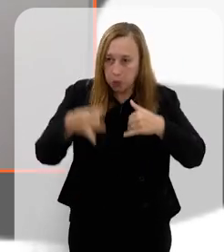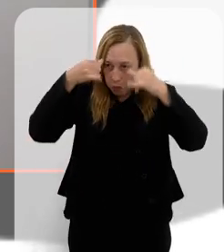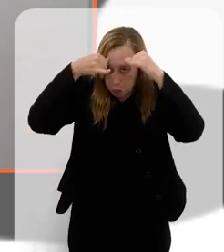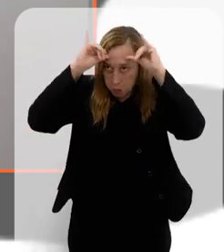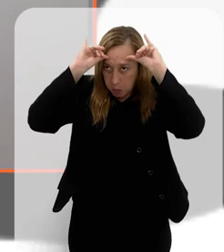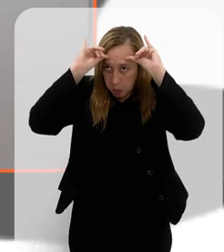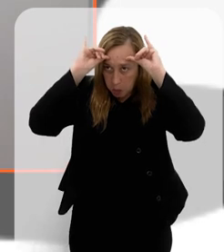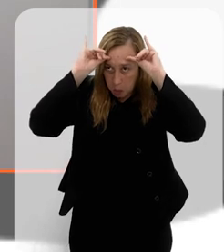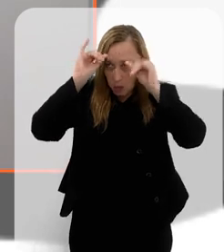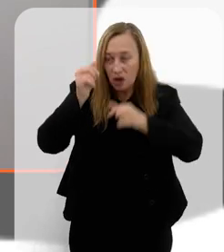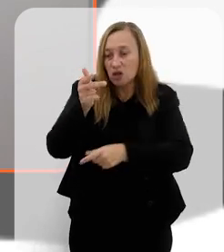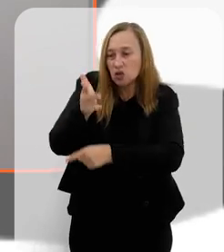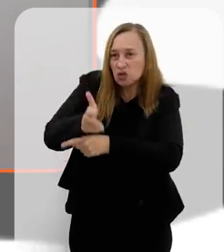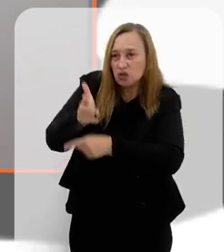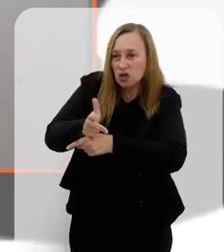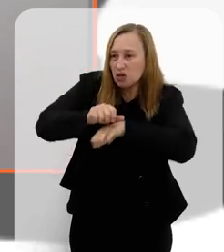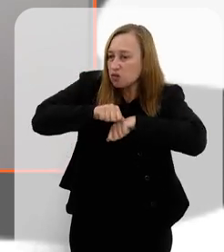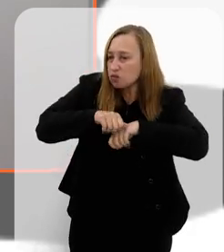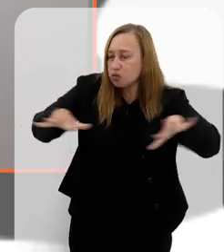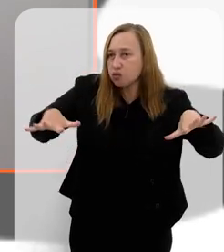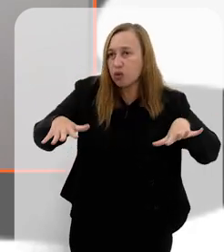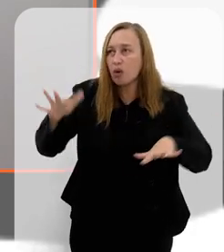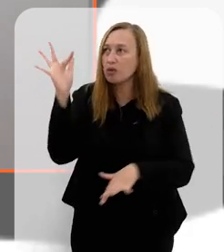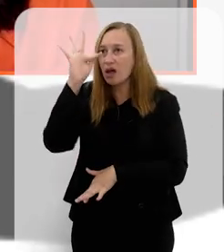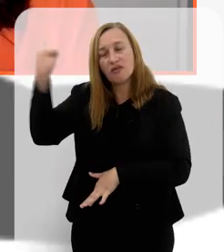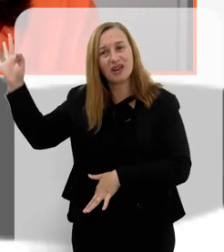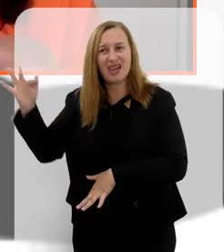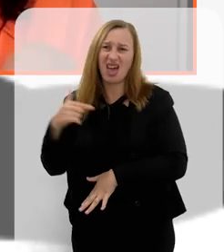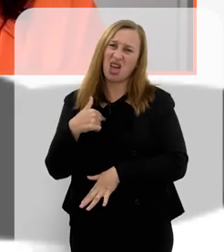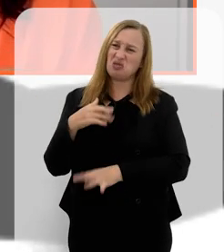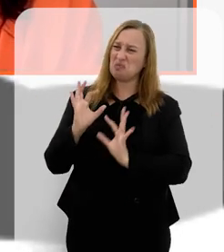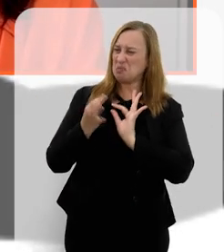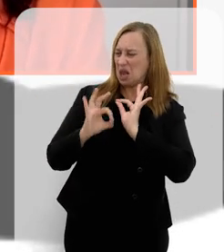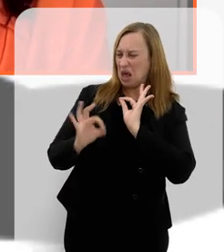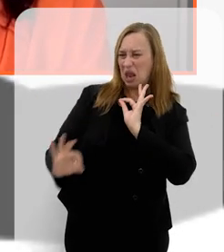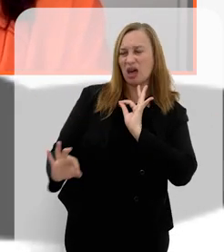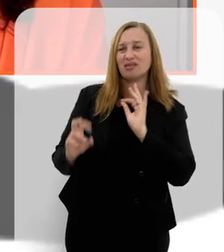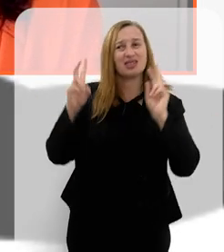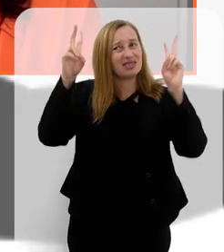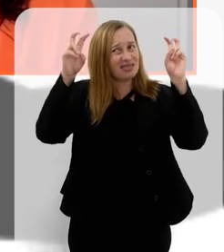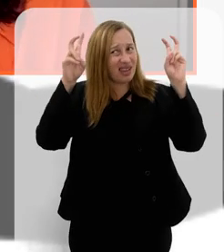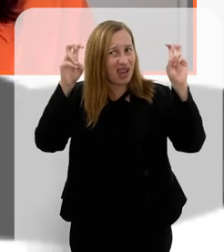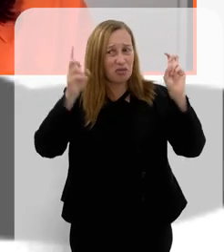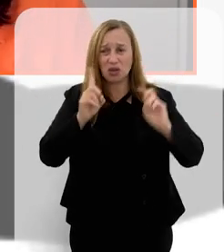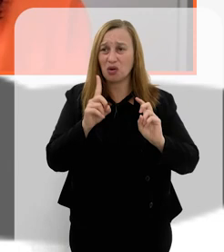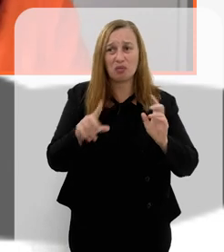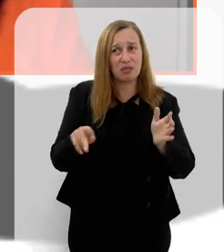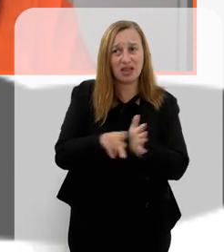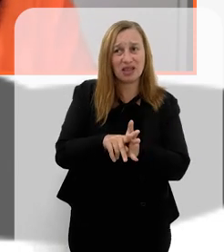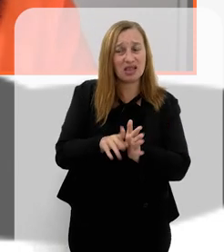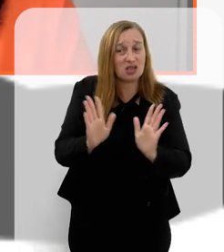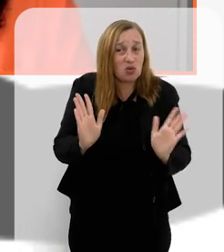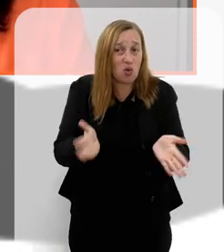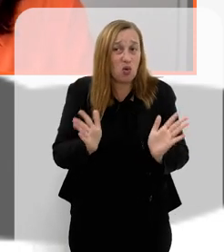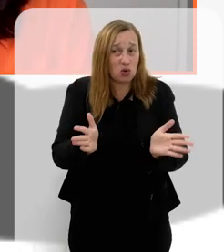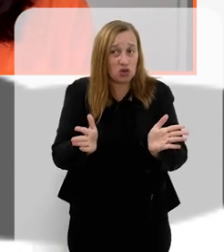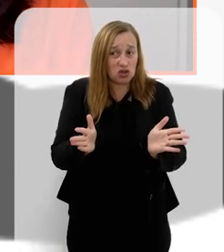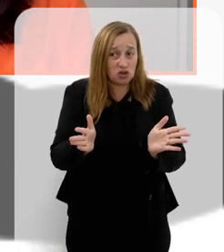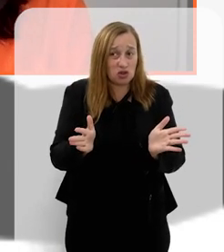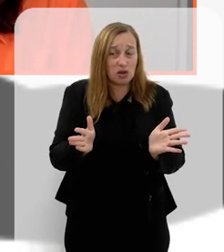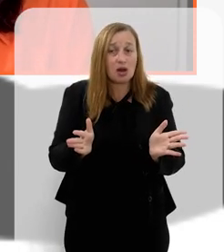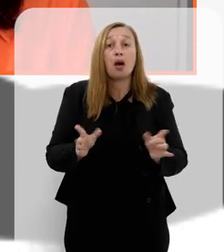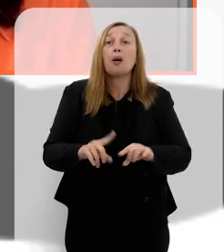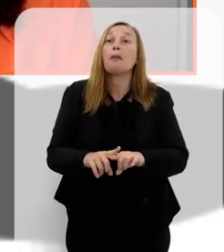Esses vídeos foram divulgados na França. Enfim, não vou me estender nesse tema, porque não é o tema do